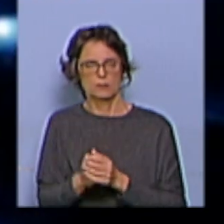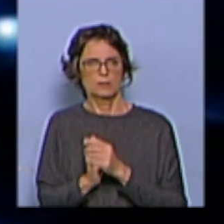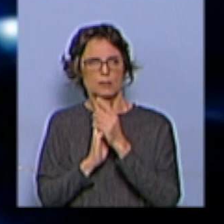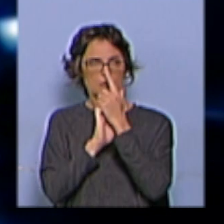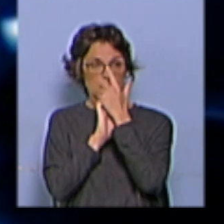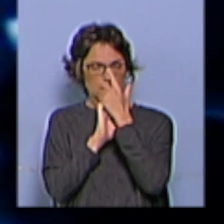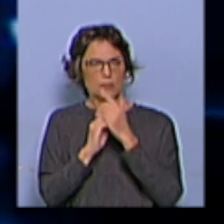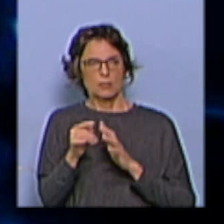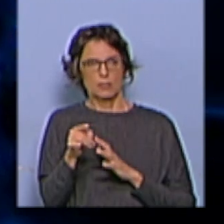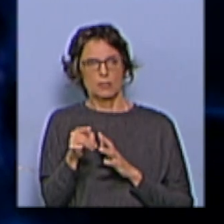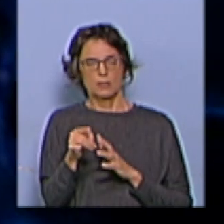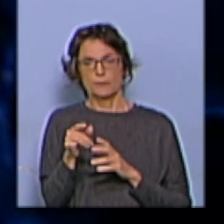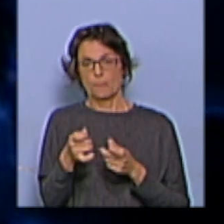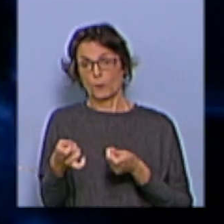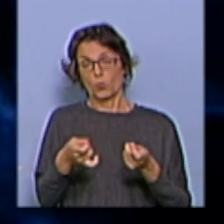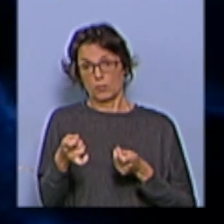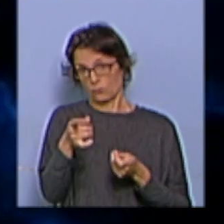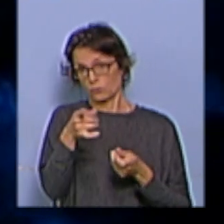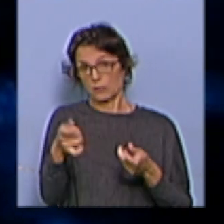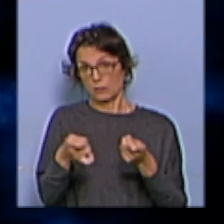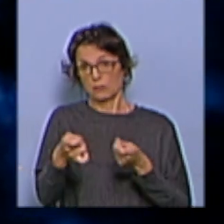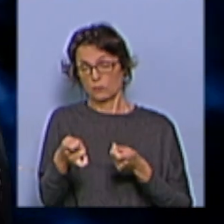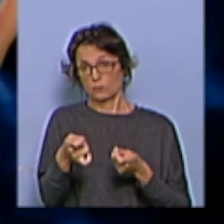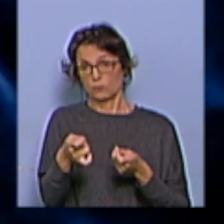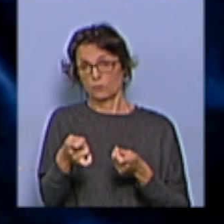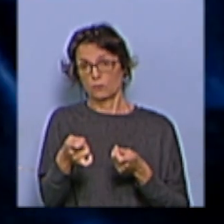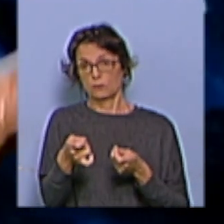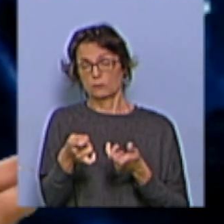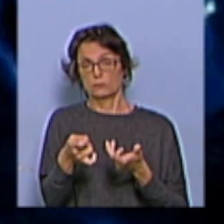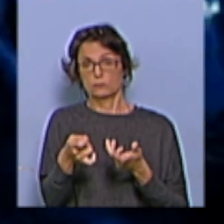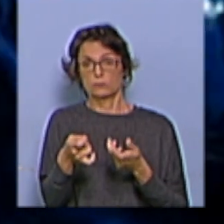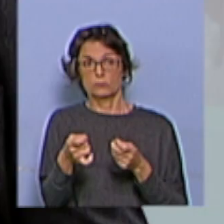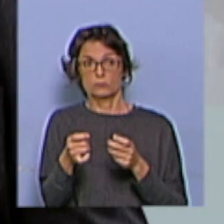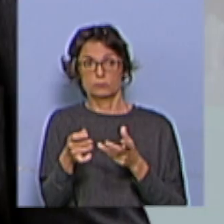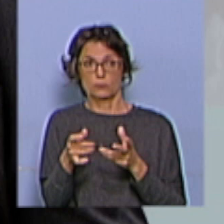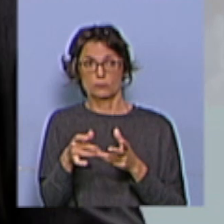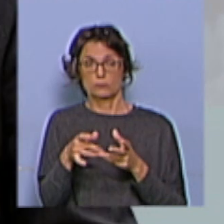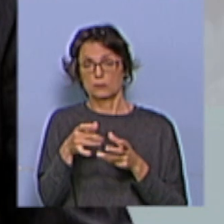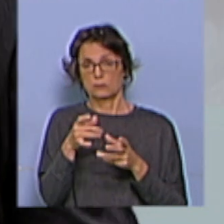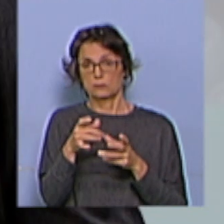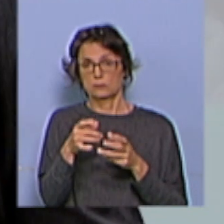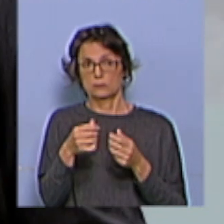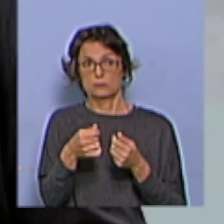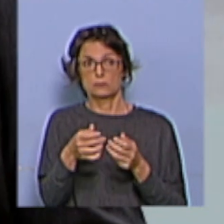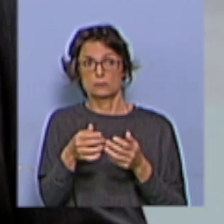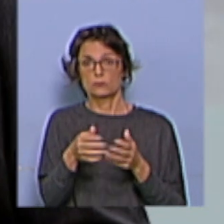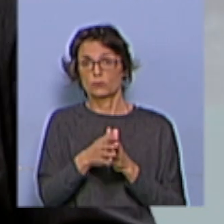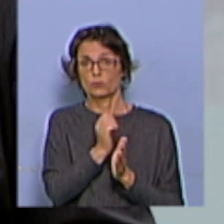das capelanias hospitalares e atendo este feedback daquilo que ia acontecendo um pouco, e estava a